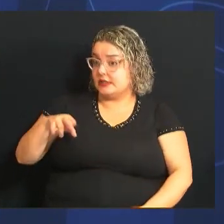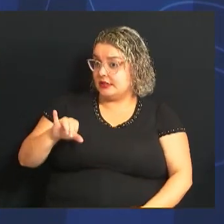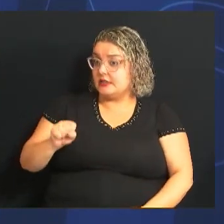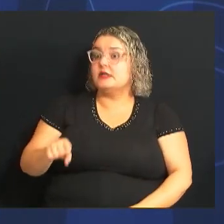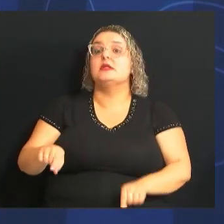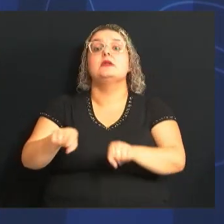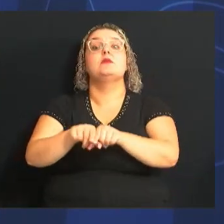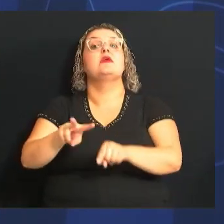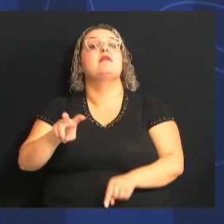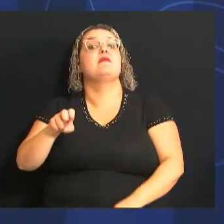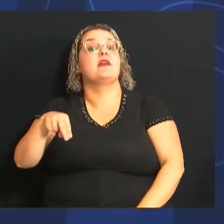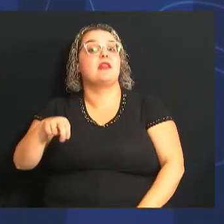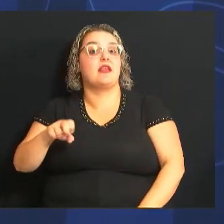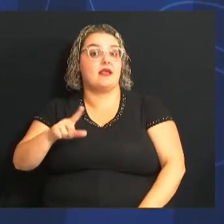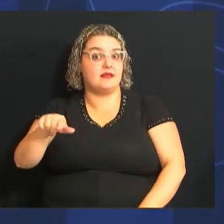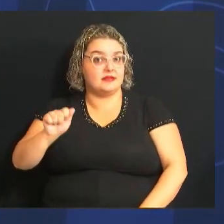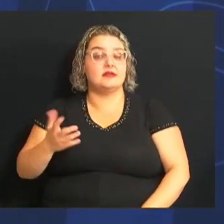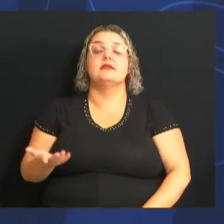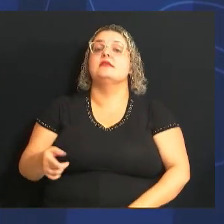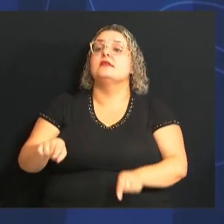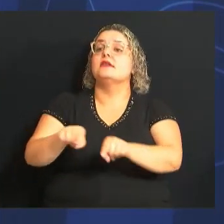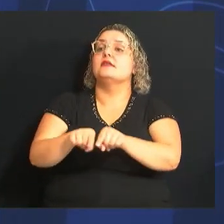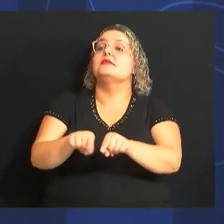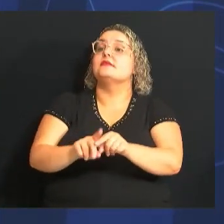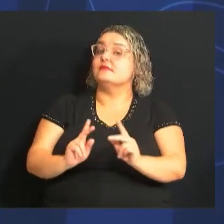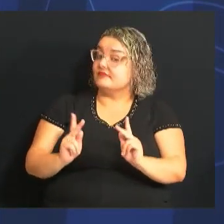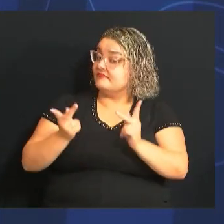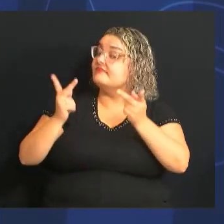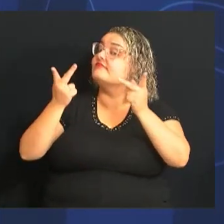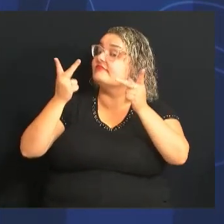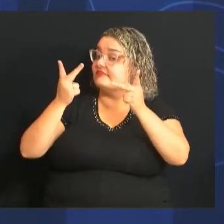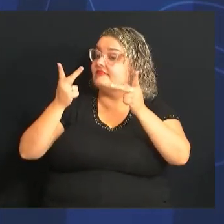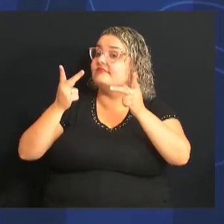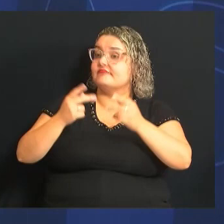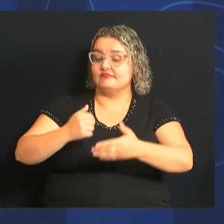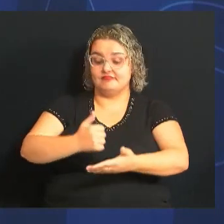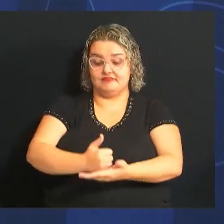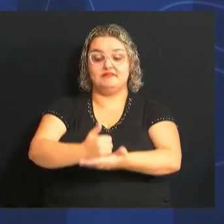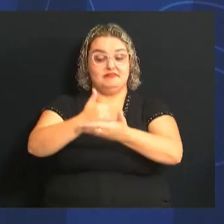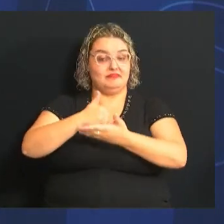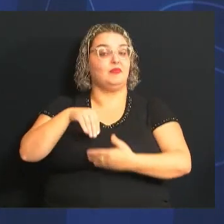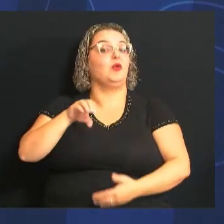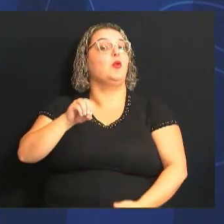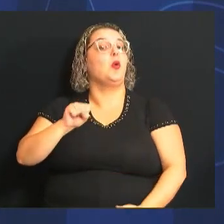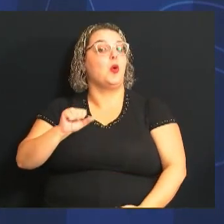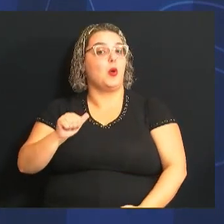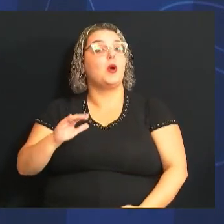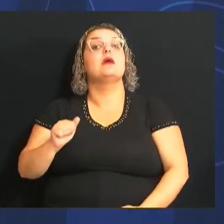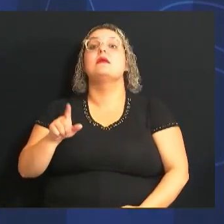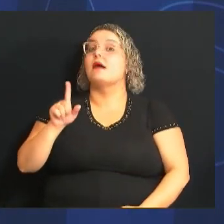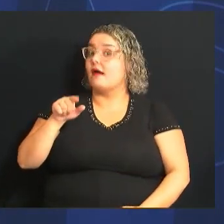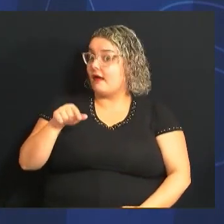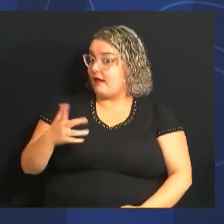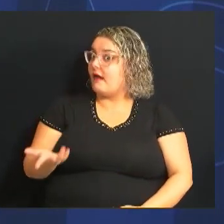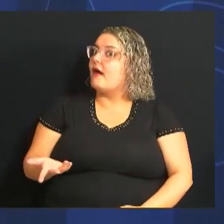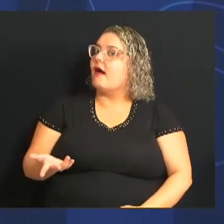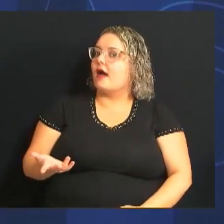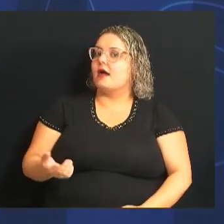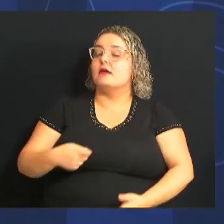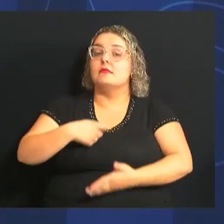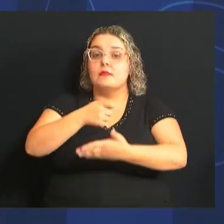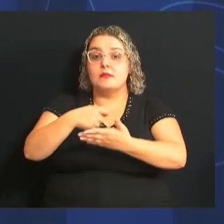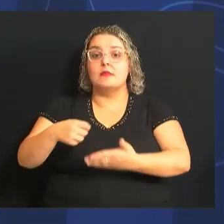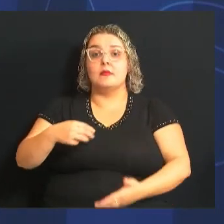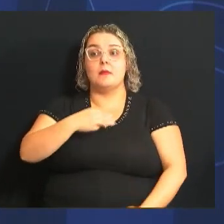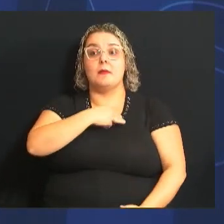Veneza, passando também por vencedores da estatueta do Oscar, hein? Então, para você anotar, Miss